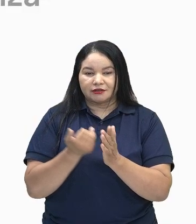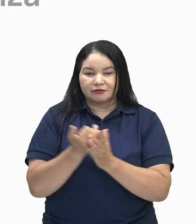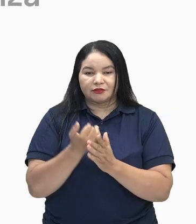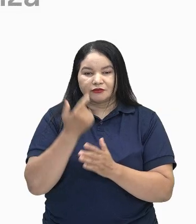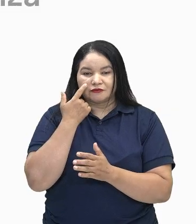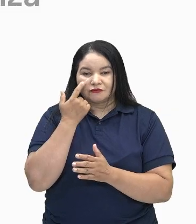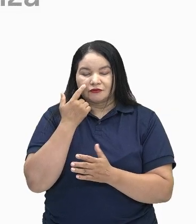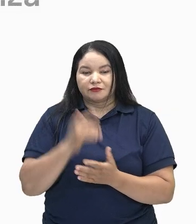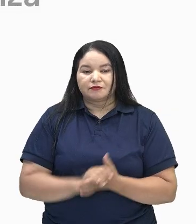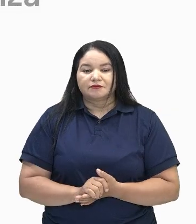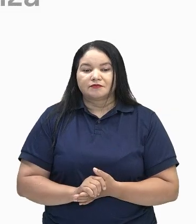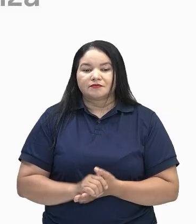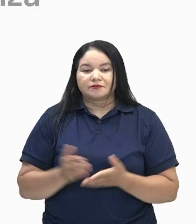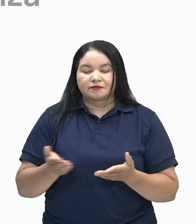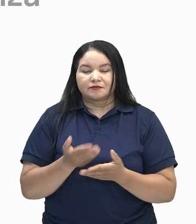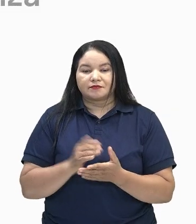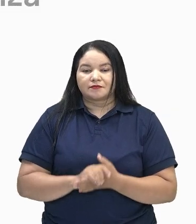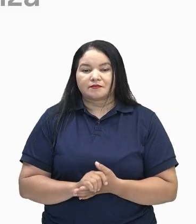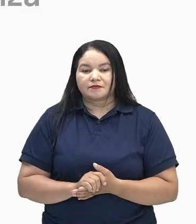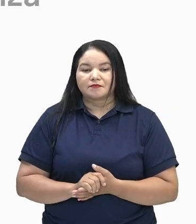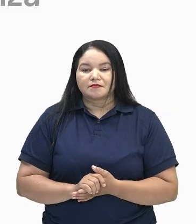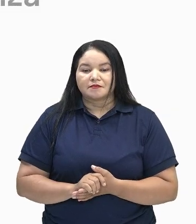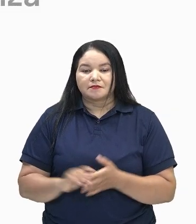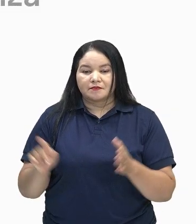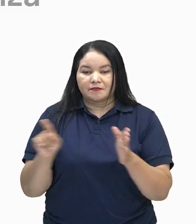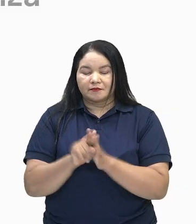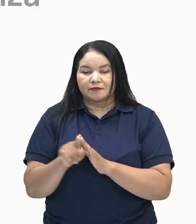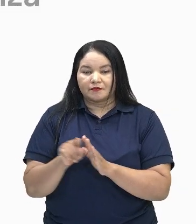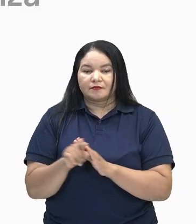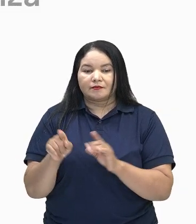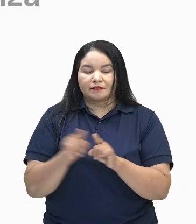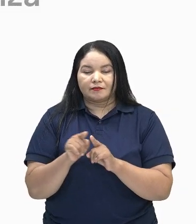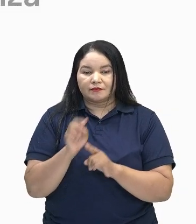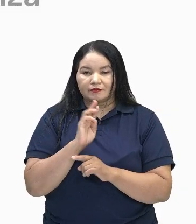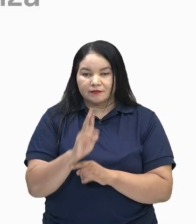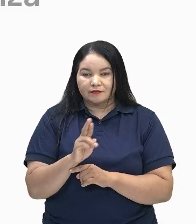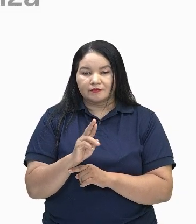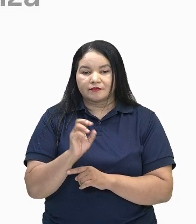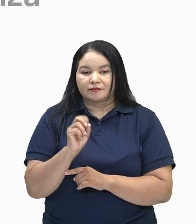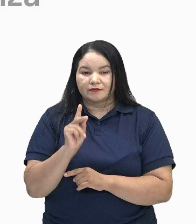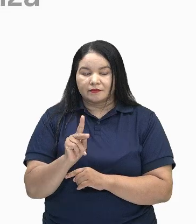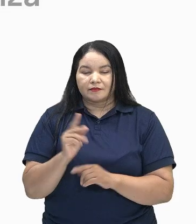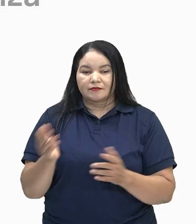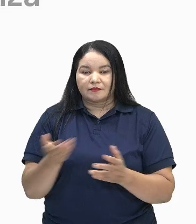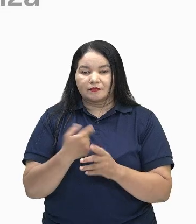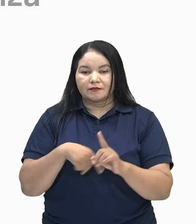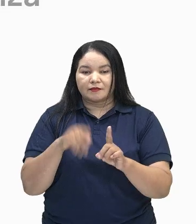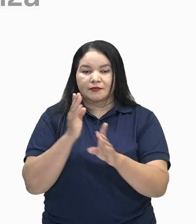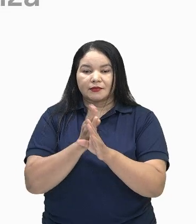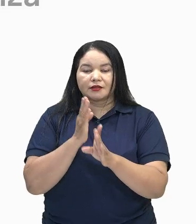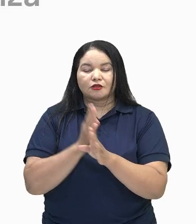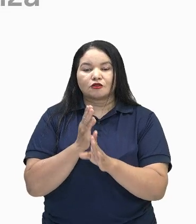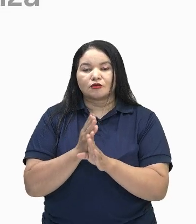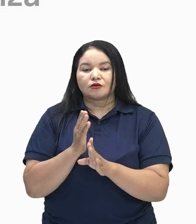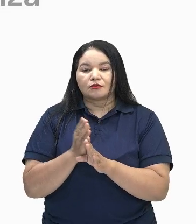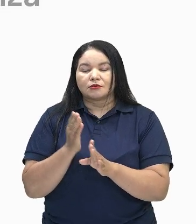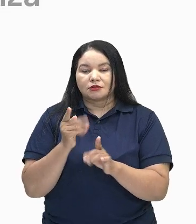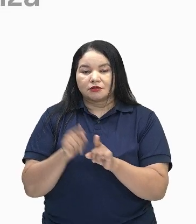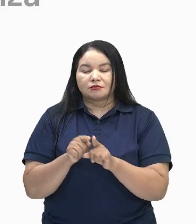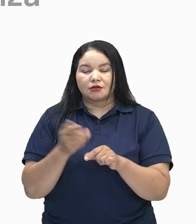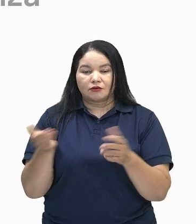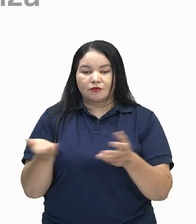vamos fazer e vamos resolver uma questão e então vamos identificar aqui, vamos colocar em